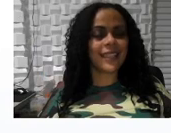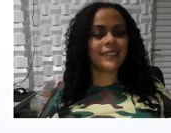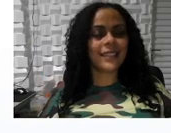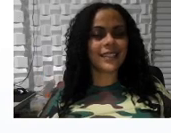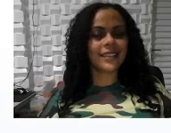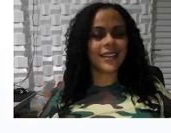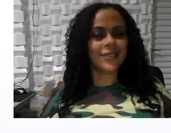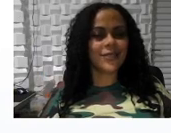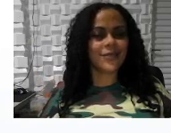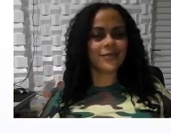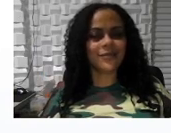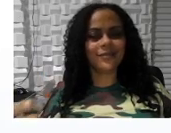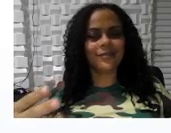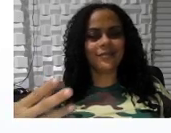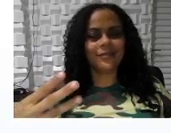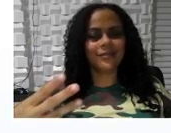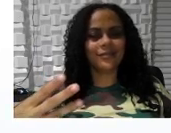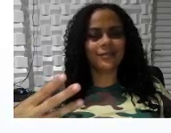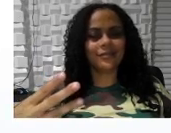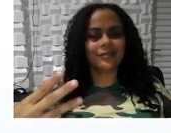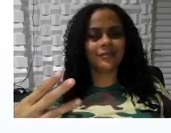3 anos?